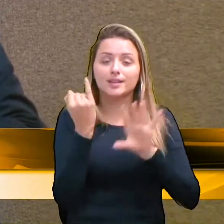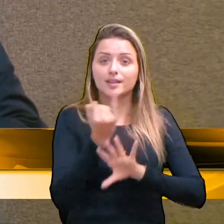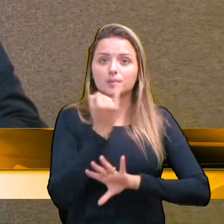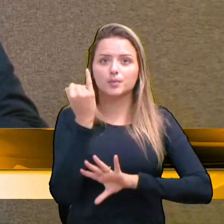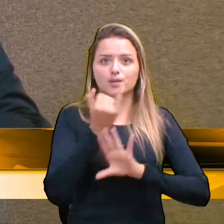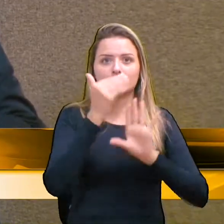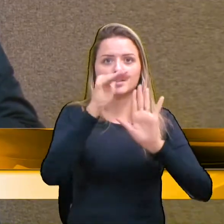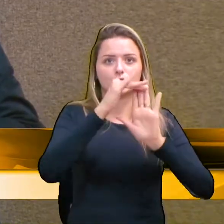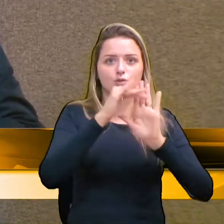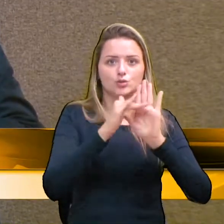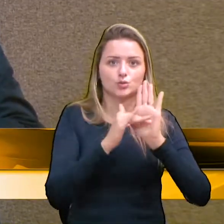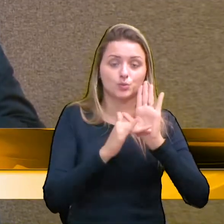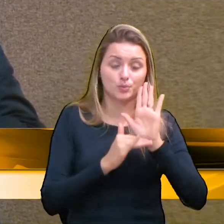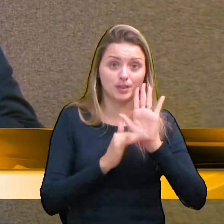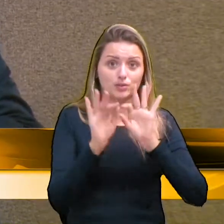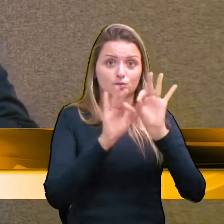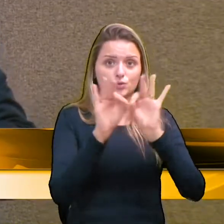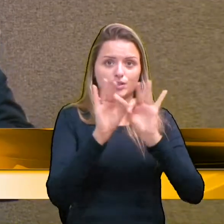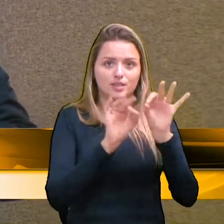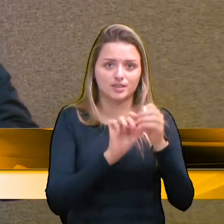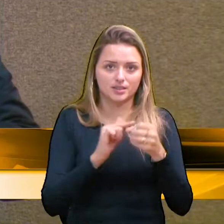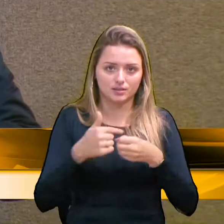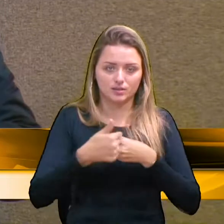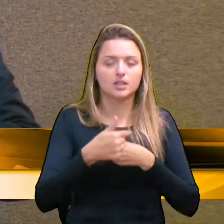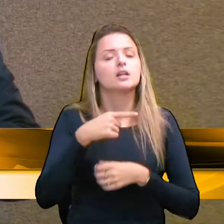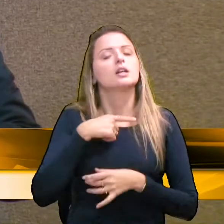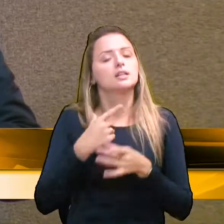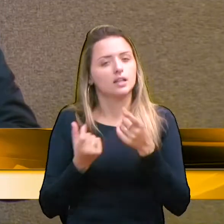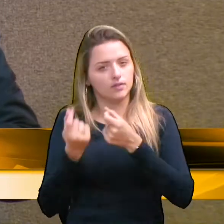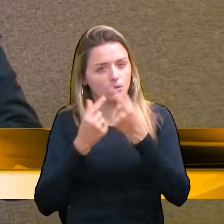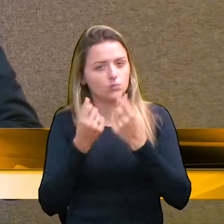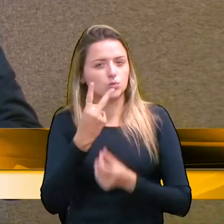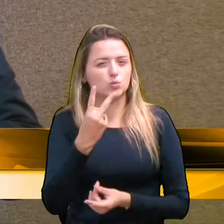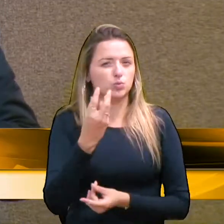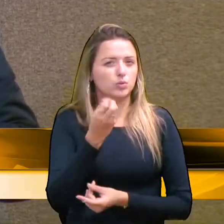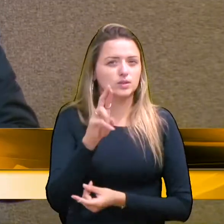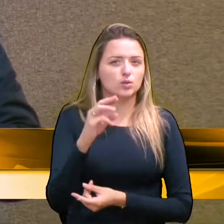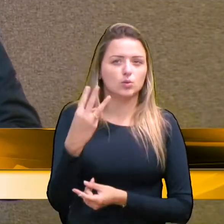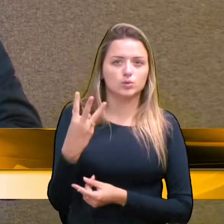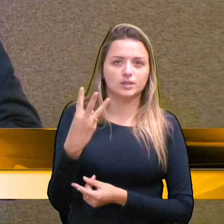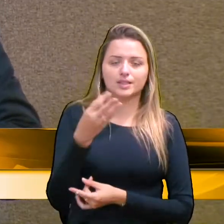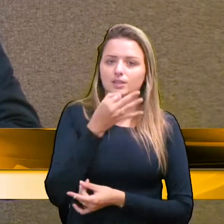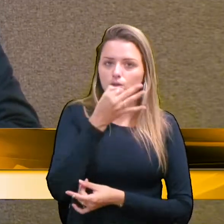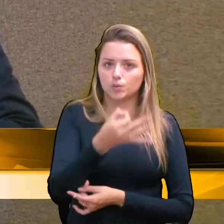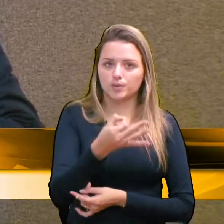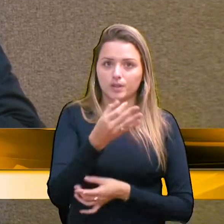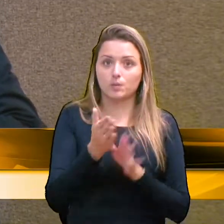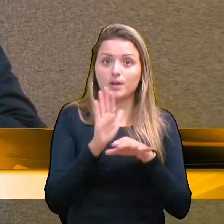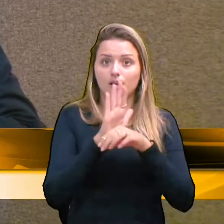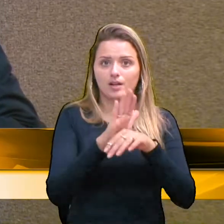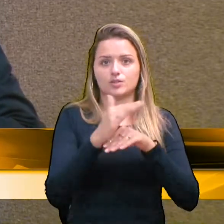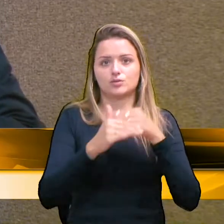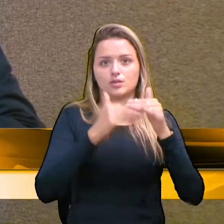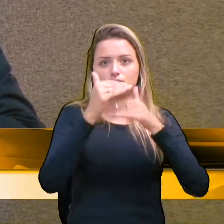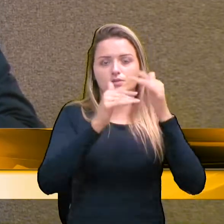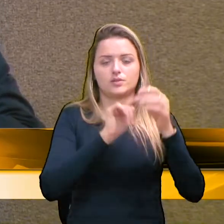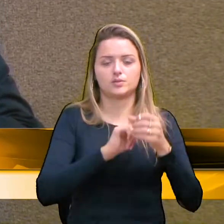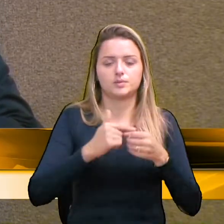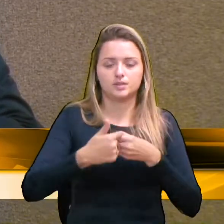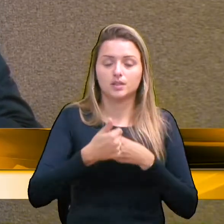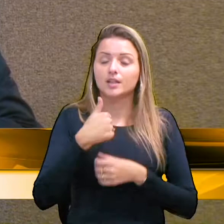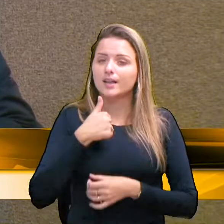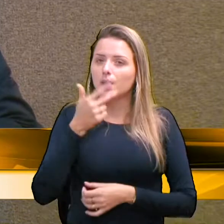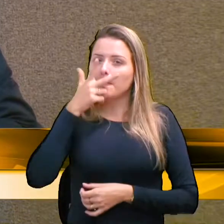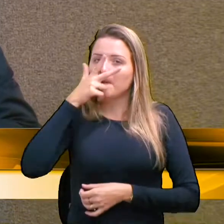tratadas no plano diretor municipal, embora houveram umas 2 ou 3 contribuições nesse sentido. Então, me